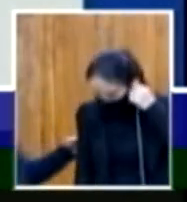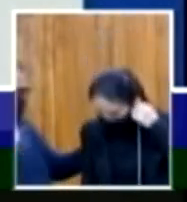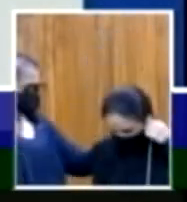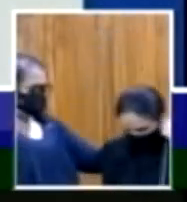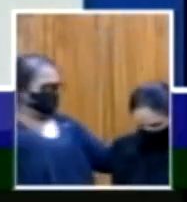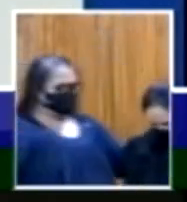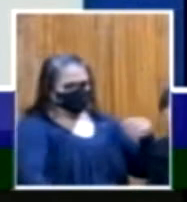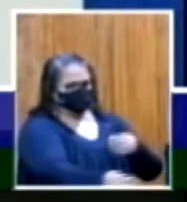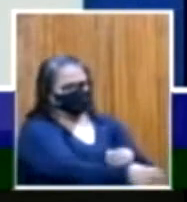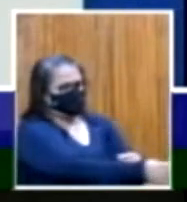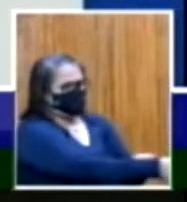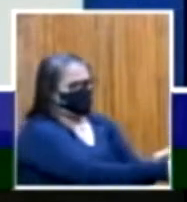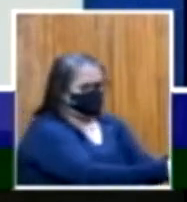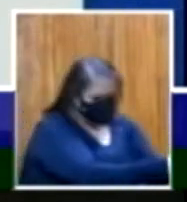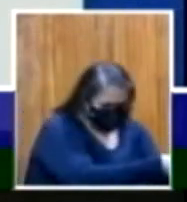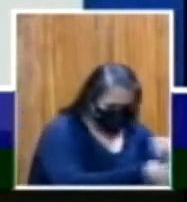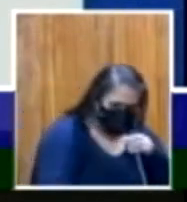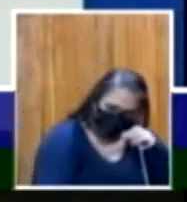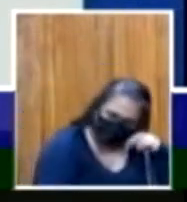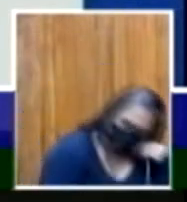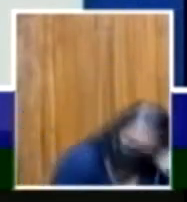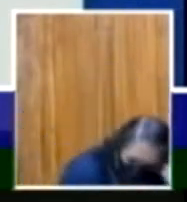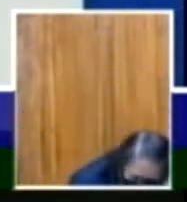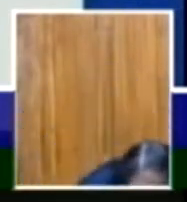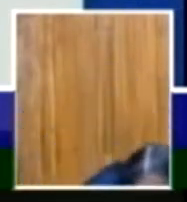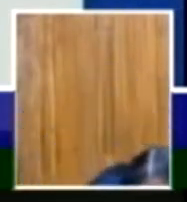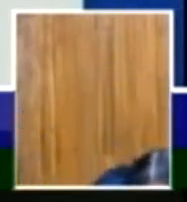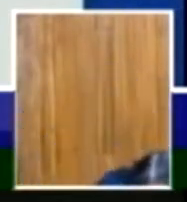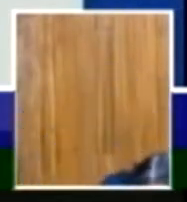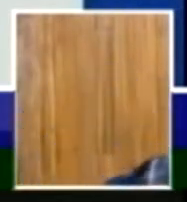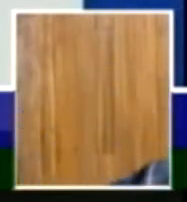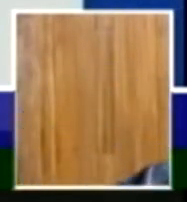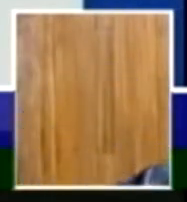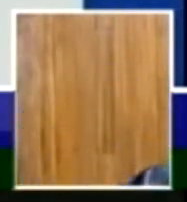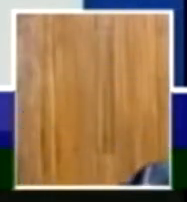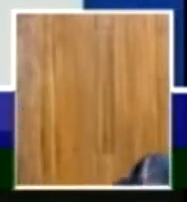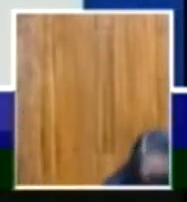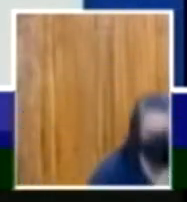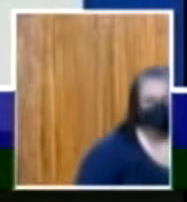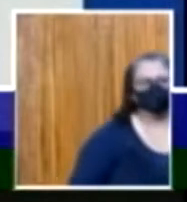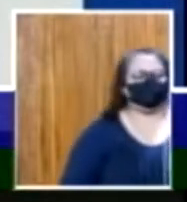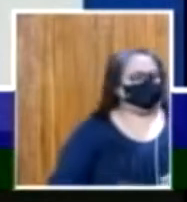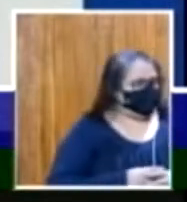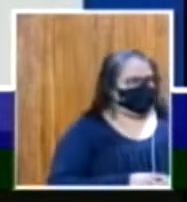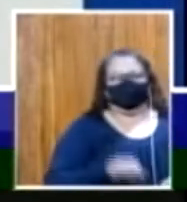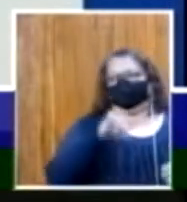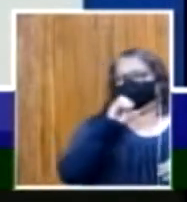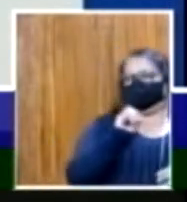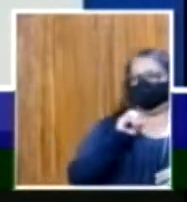como outros países, a maioria dos países membros da OCDE, que é um órgão ligado à